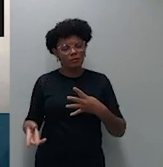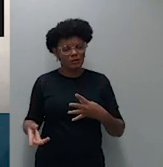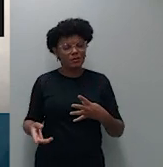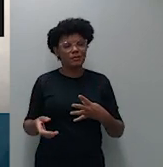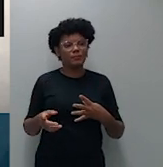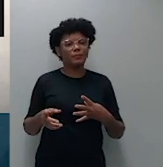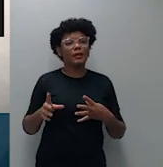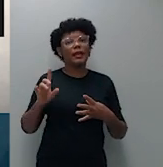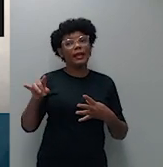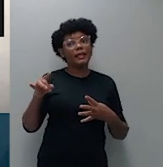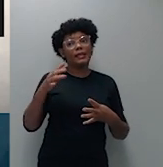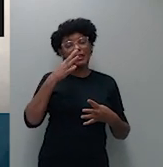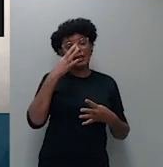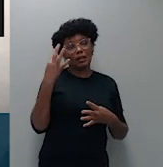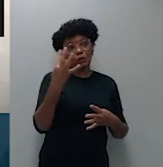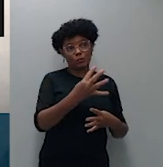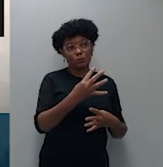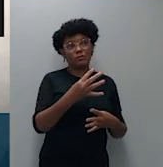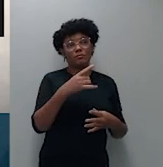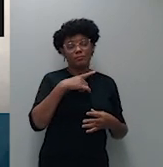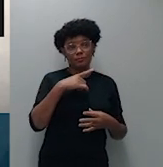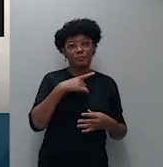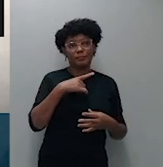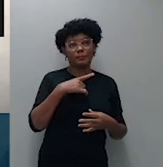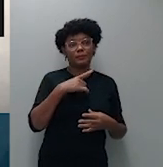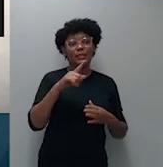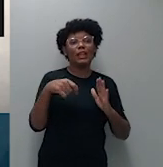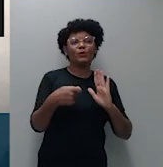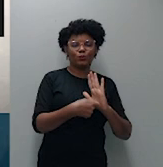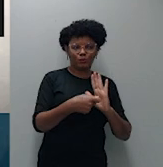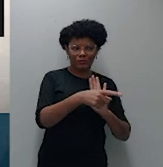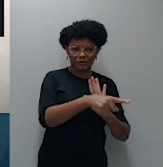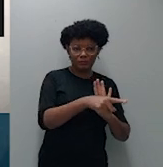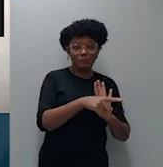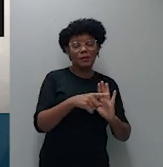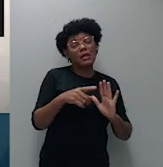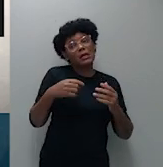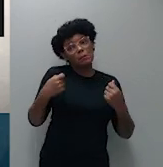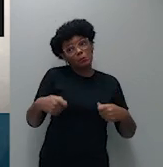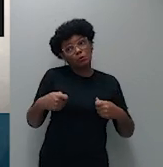denunciada e ter então adotado uma Providência